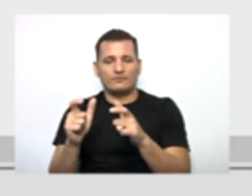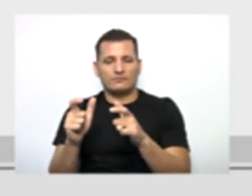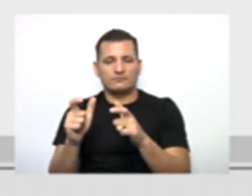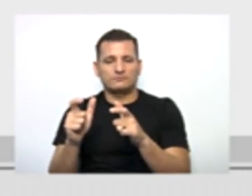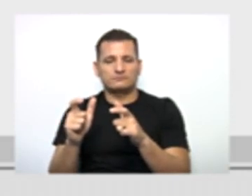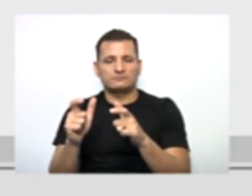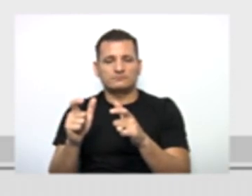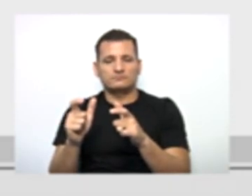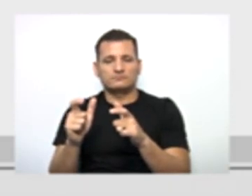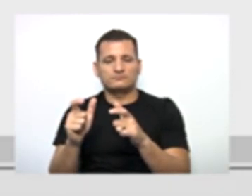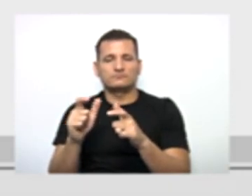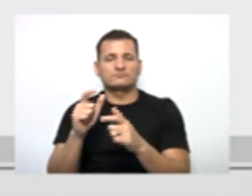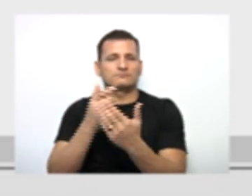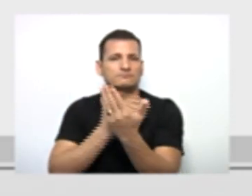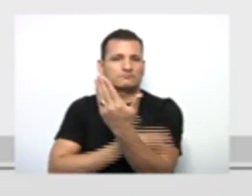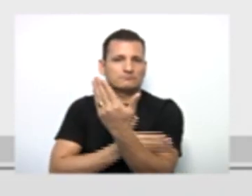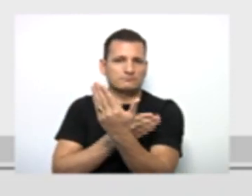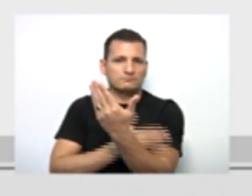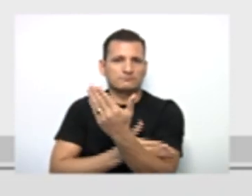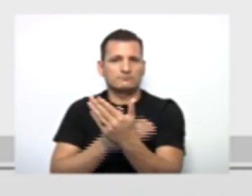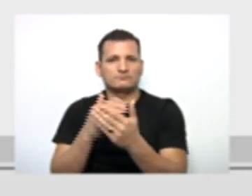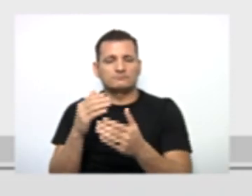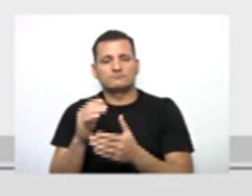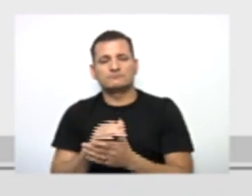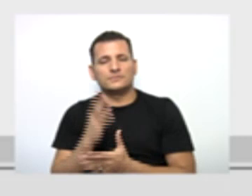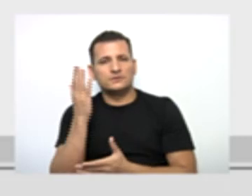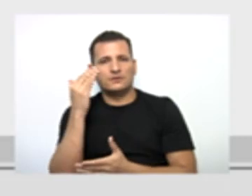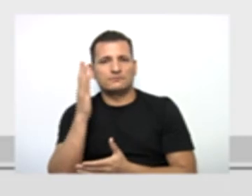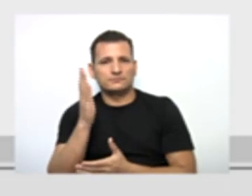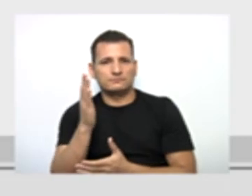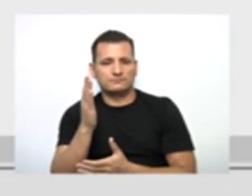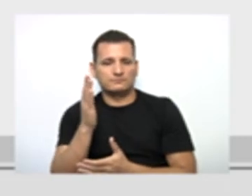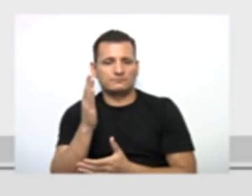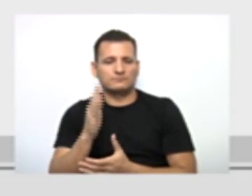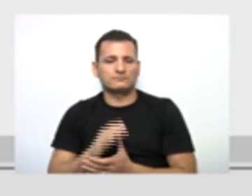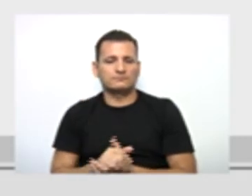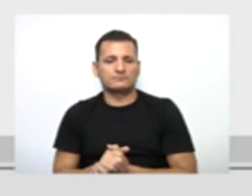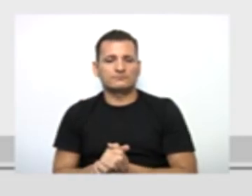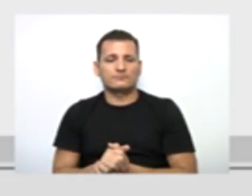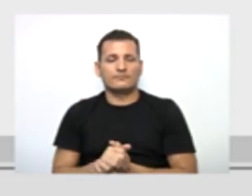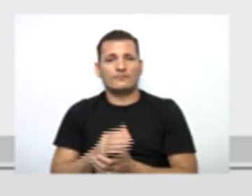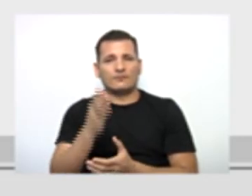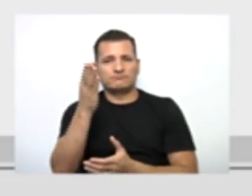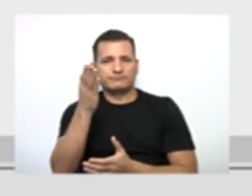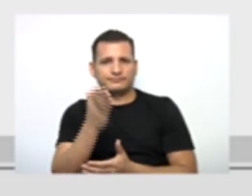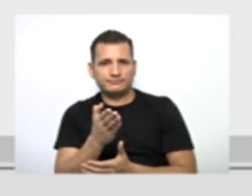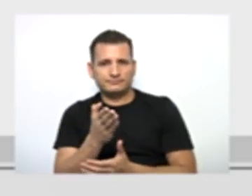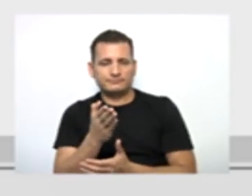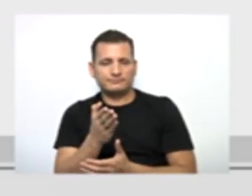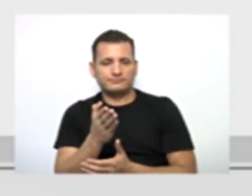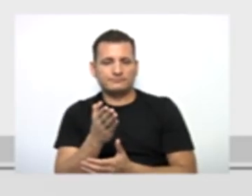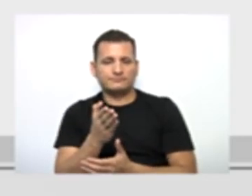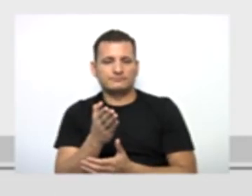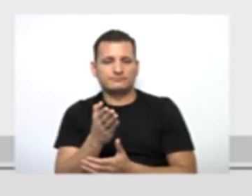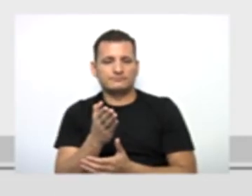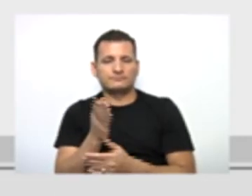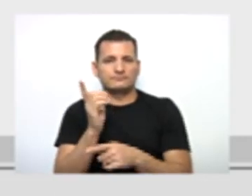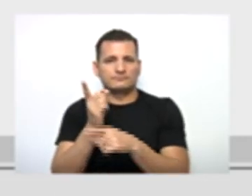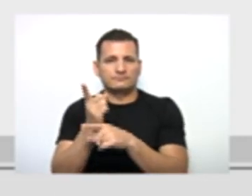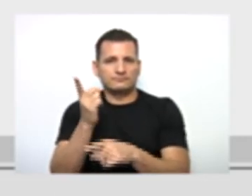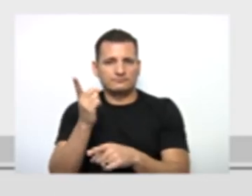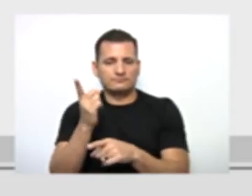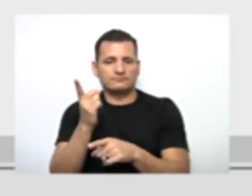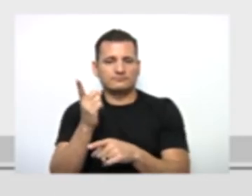imagem. No caso aqui, eu já sei onde é que está o local da minha imagem, então eu vou direcionar para que ele encontre